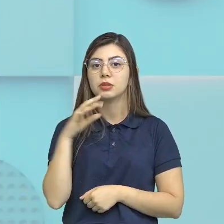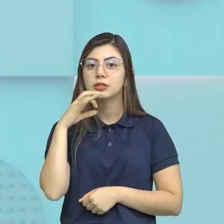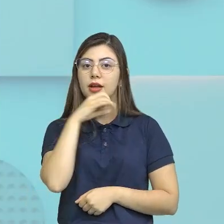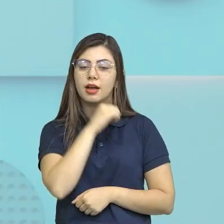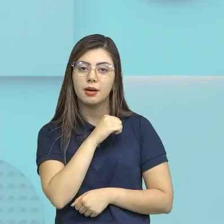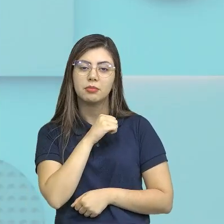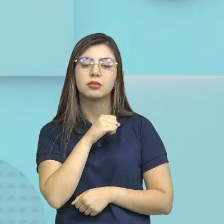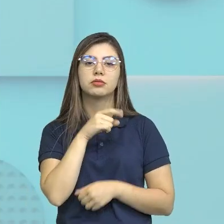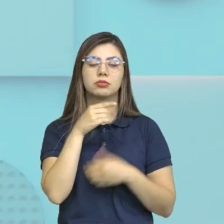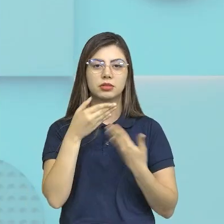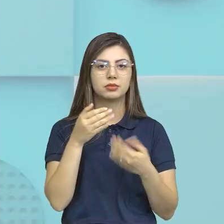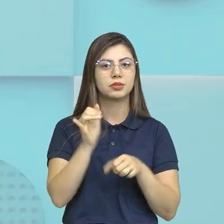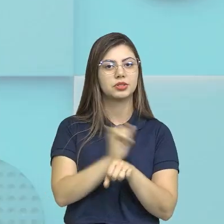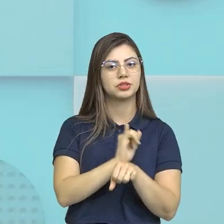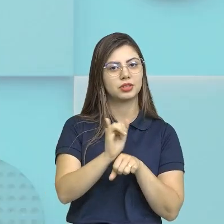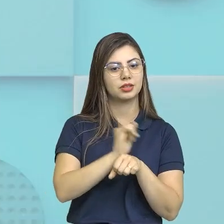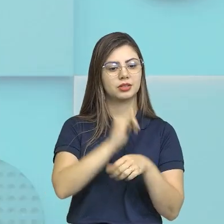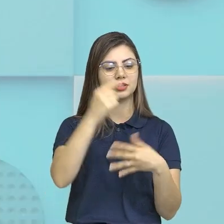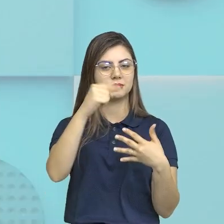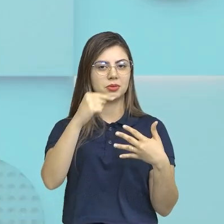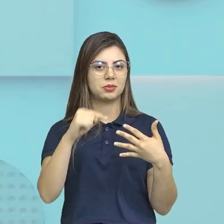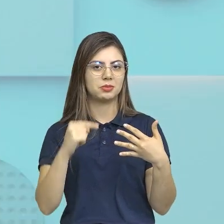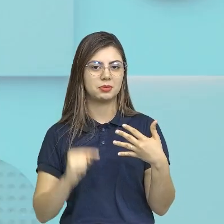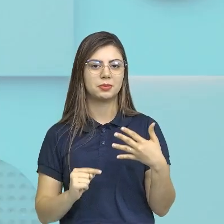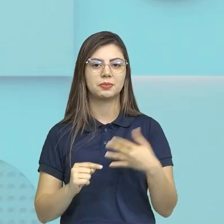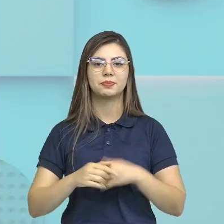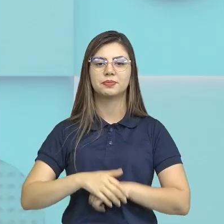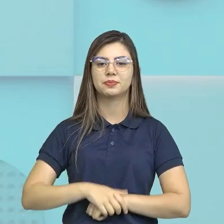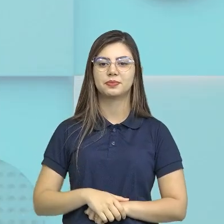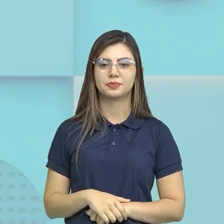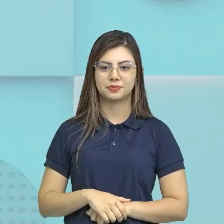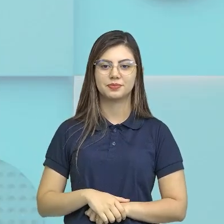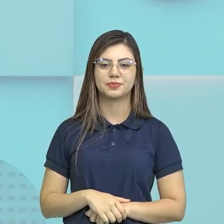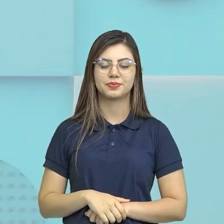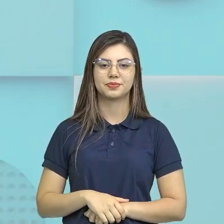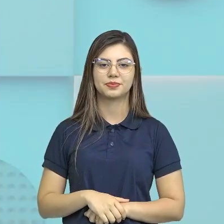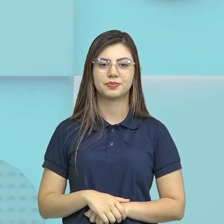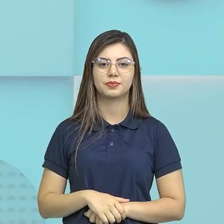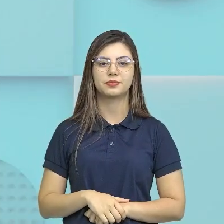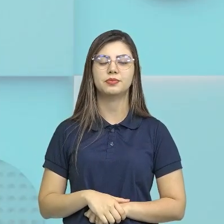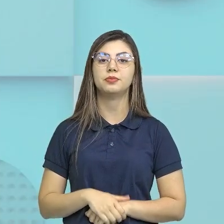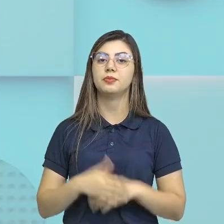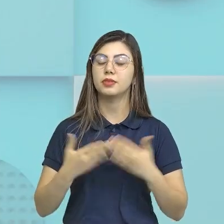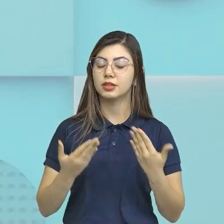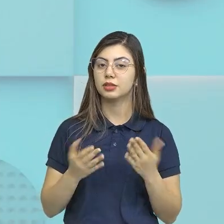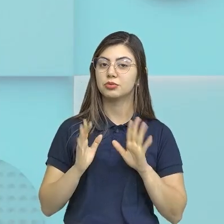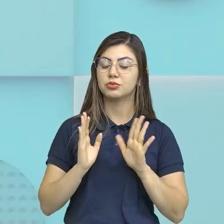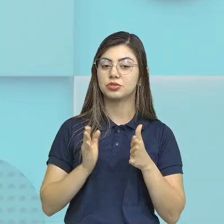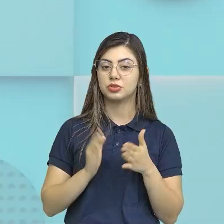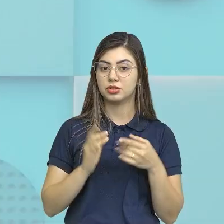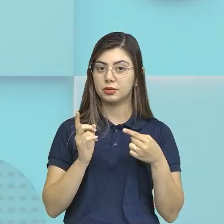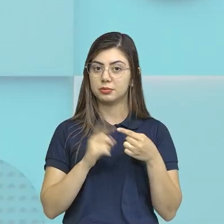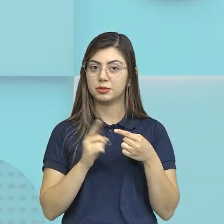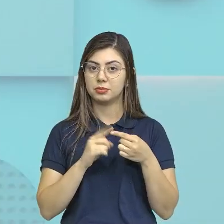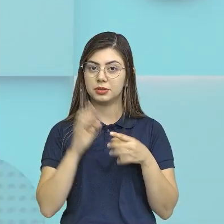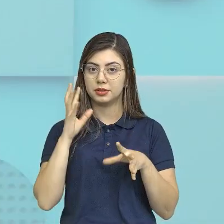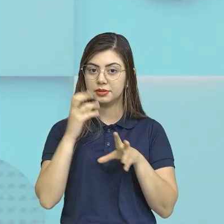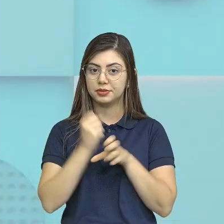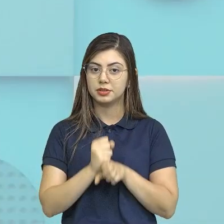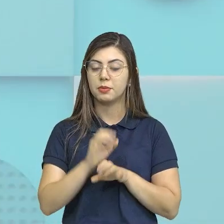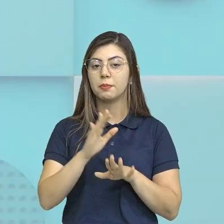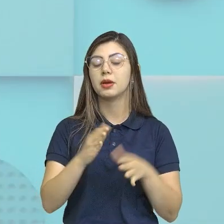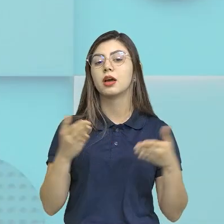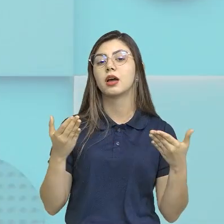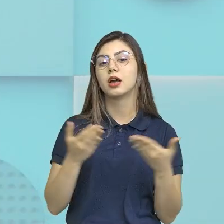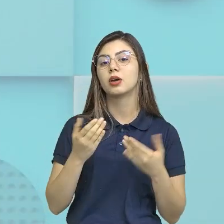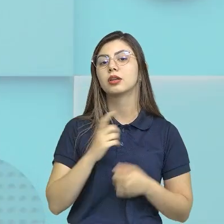você vai lançar mão da estratégia de leitura e scanning, tá bom? Então, essa é a primeira parte da revisão. Outro tópico que nós vamos